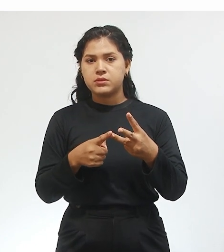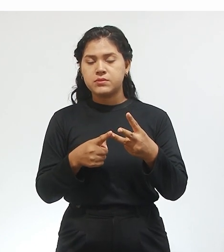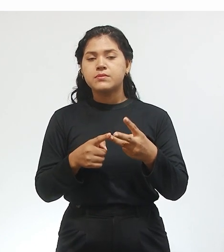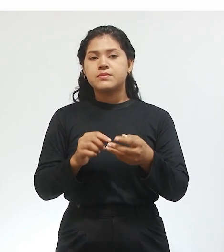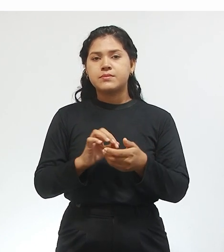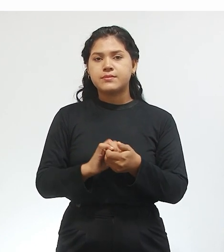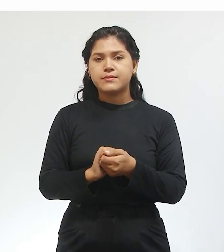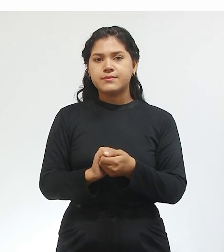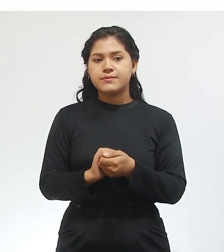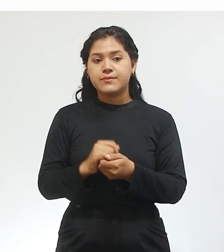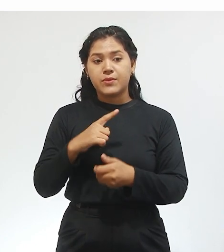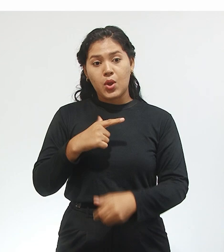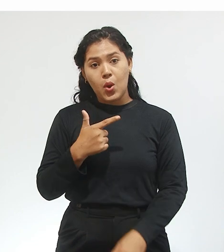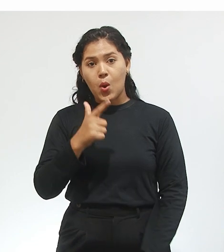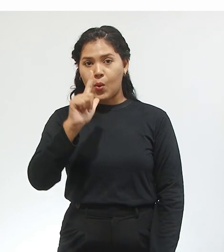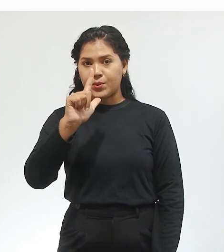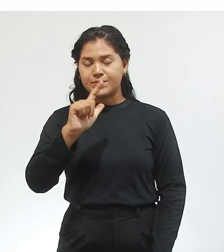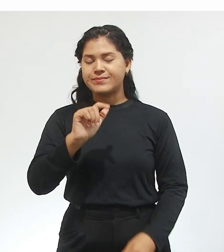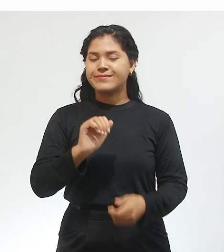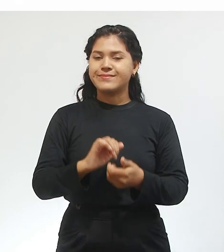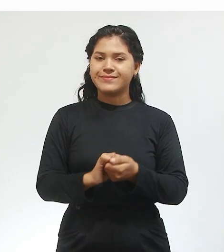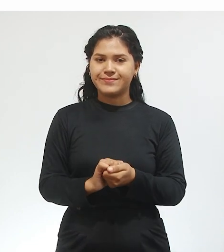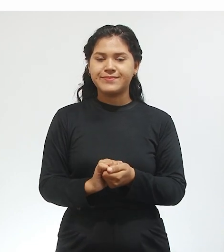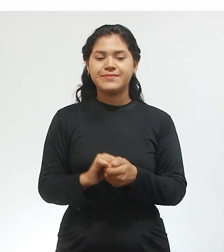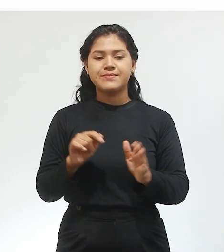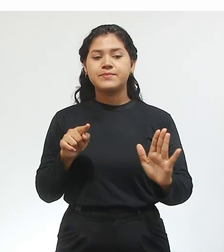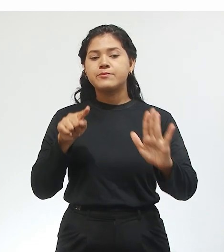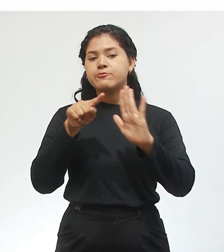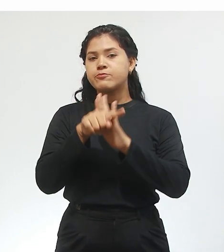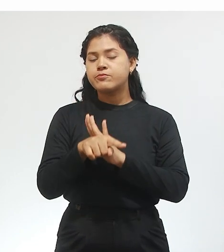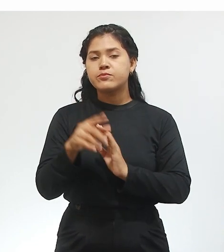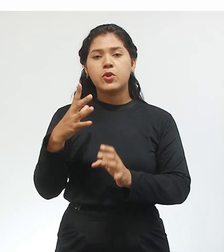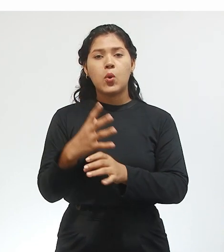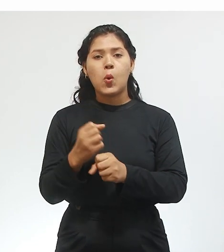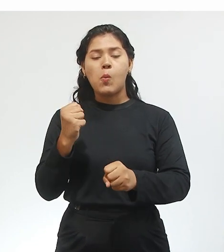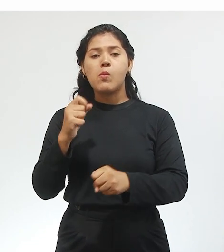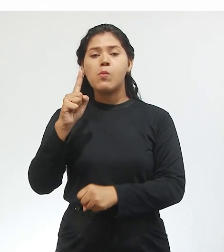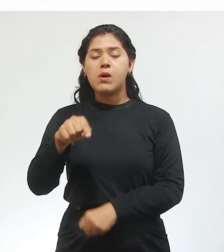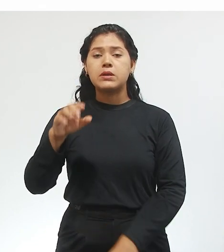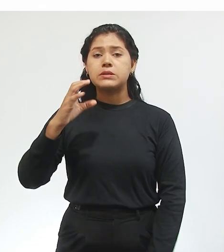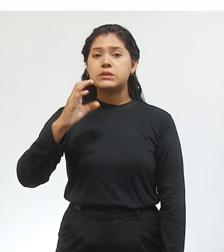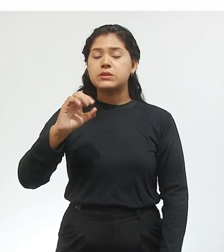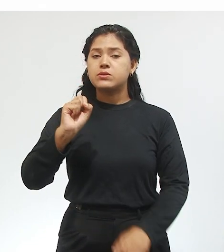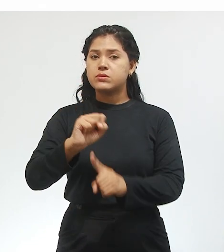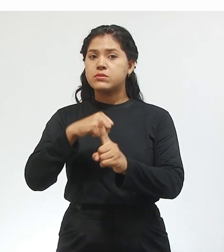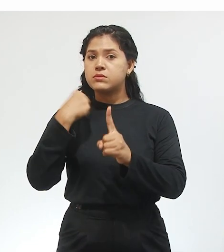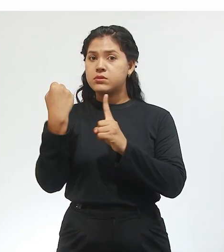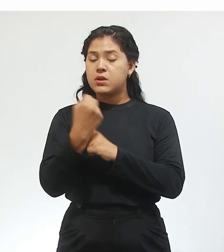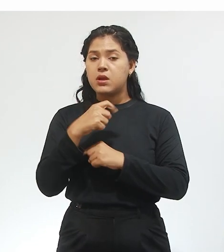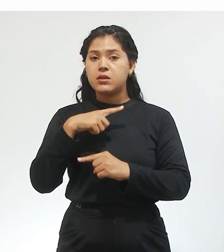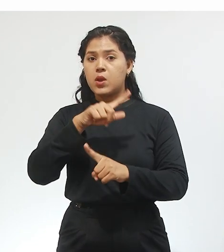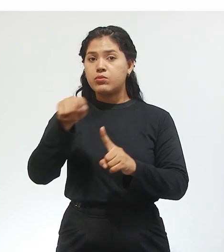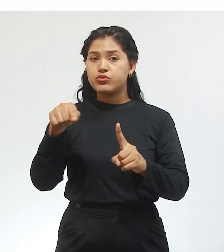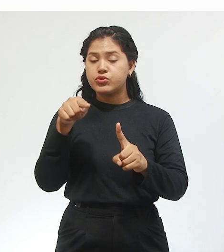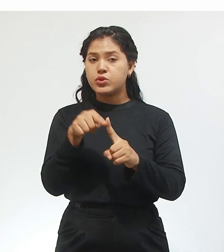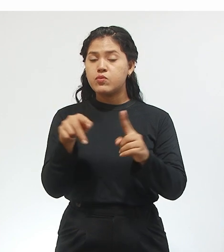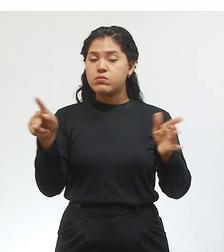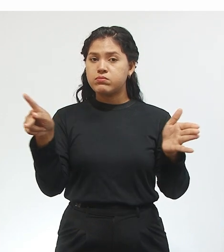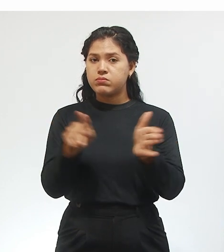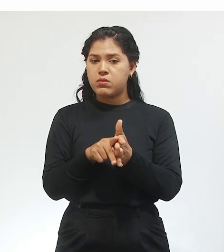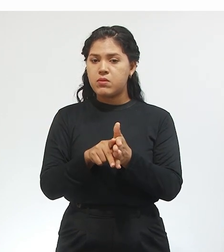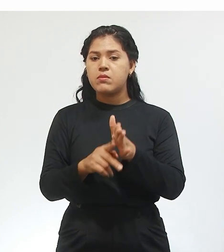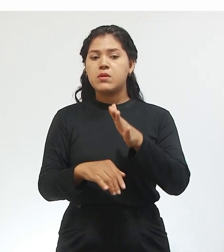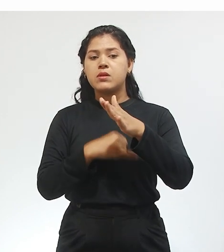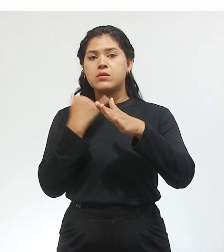vocês. A contabilidade é uma ciência social que tem por objeto de estudo o patrimônio. Já vimos isso. Das entidades